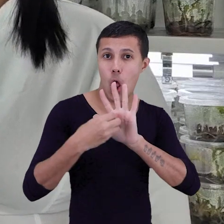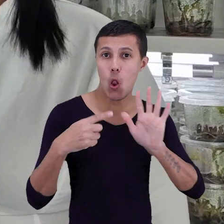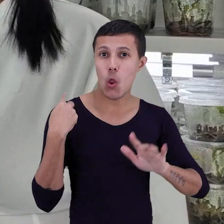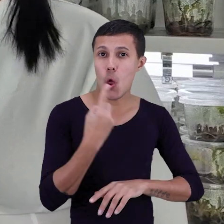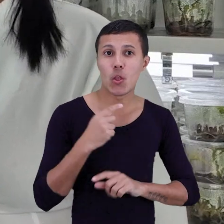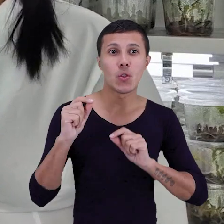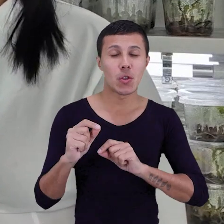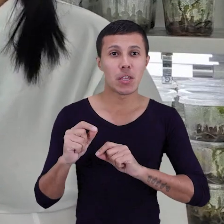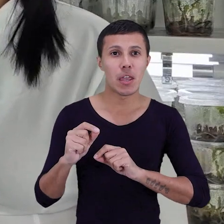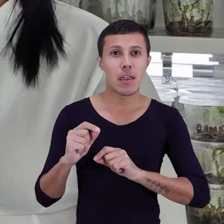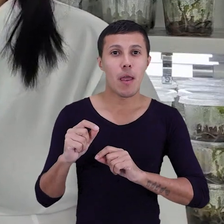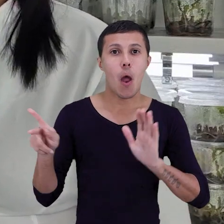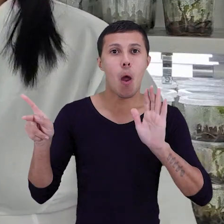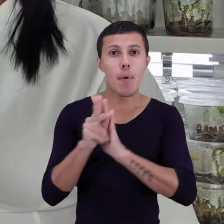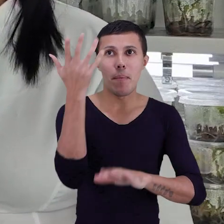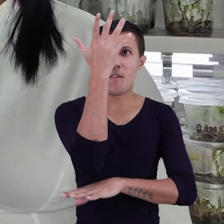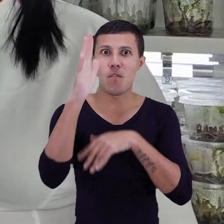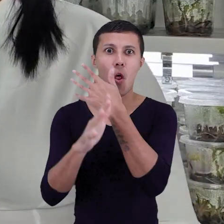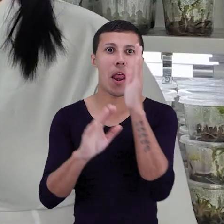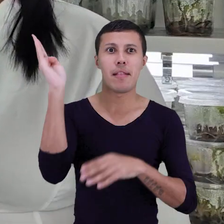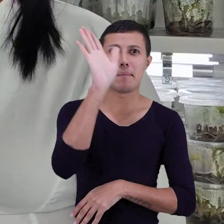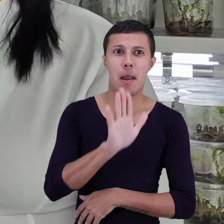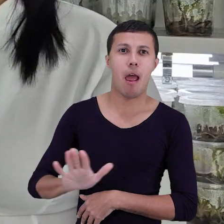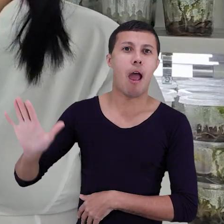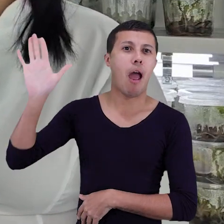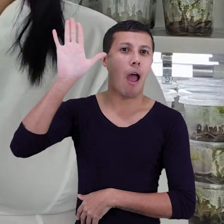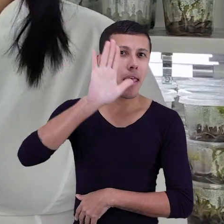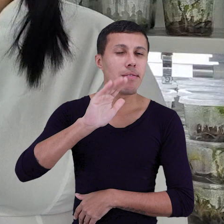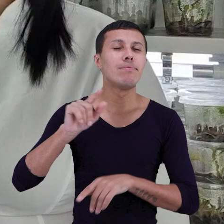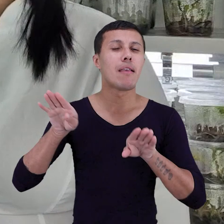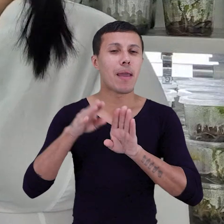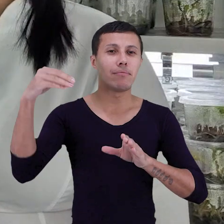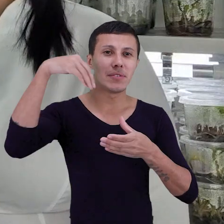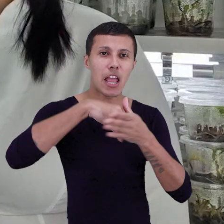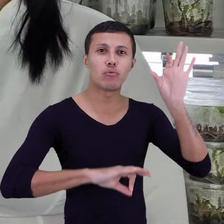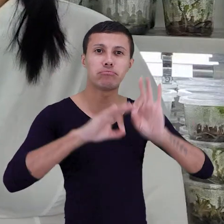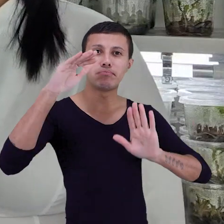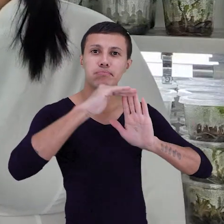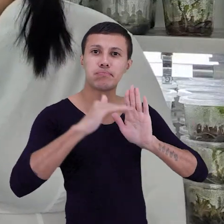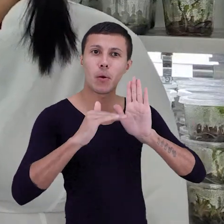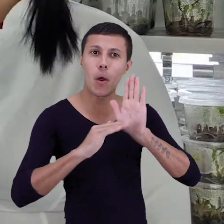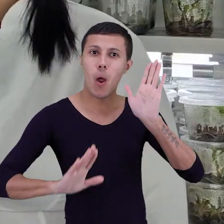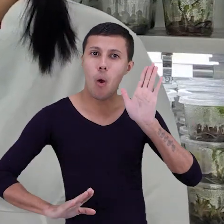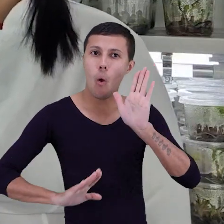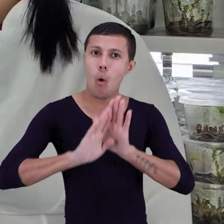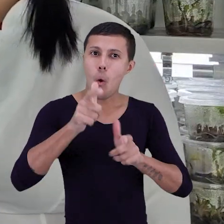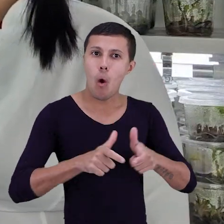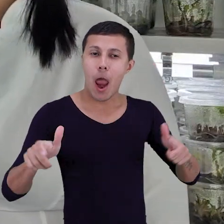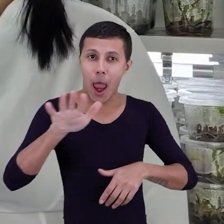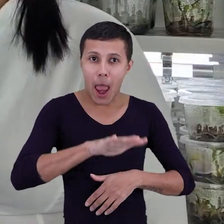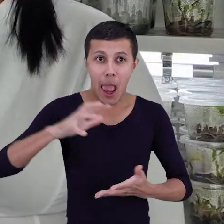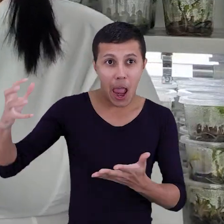produção de mudas de espécies florestais, que também está no nosso plano de crescimento, para atuar nessa parte de